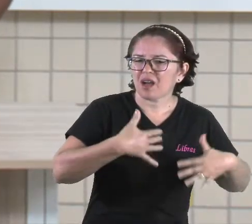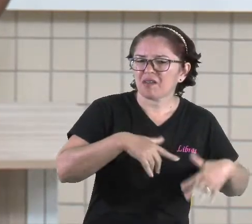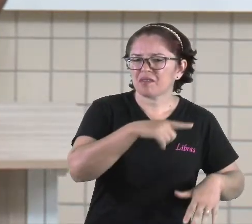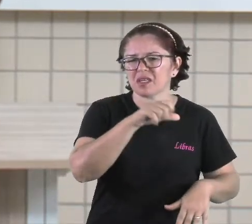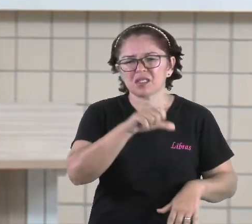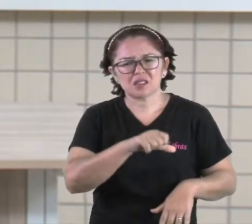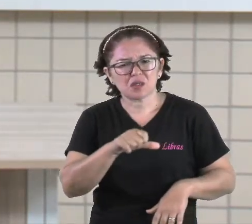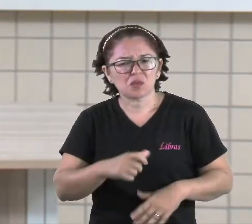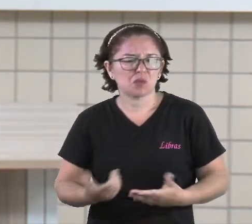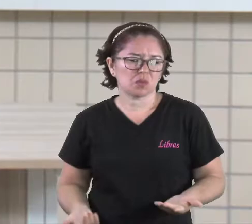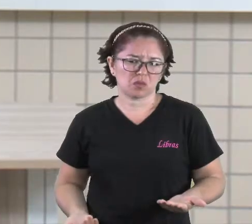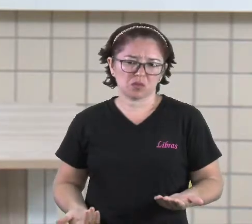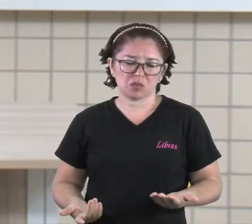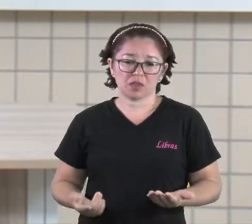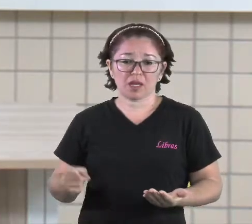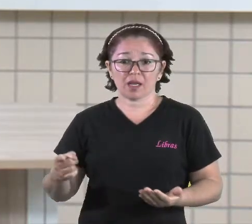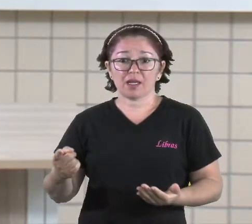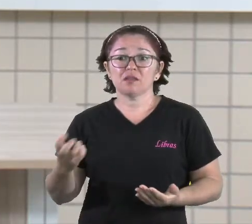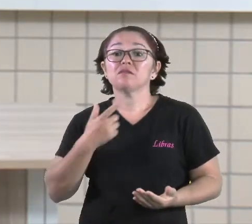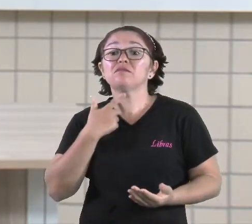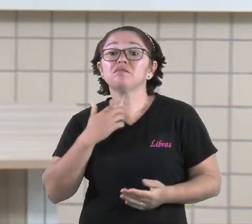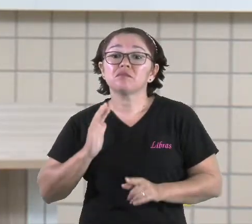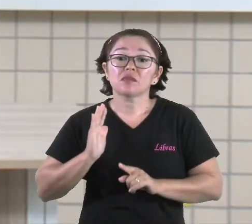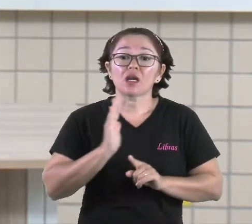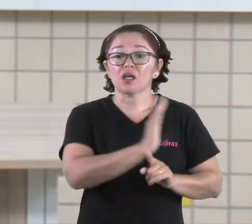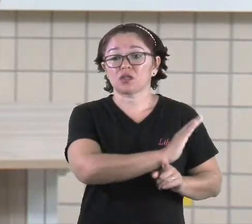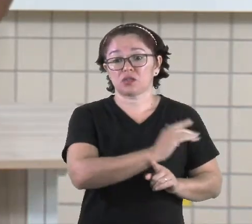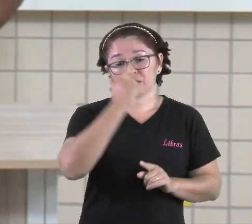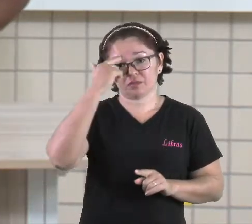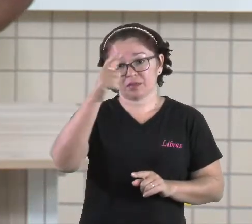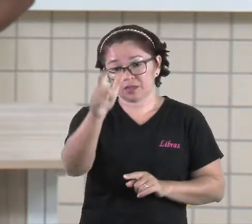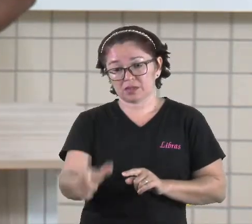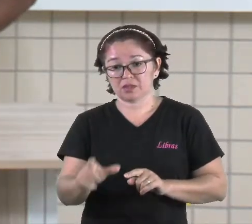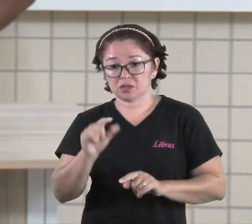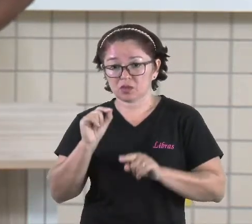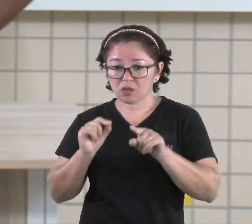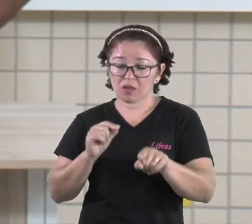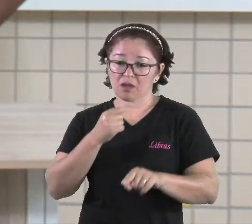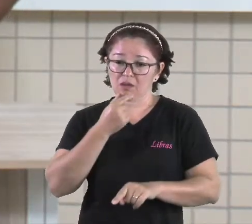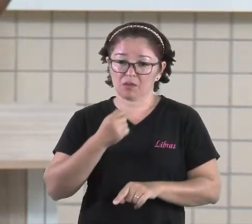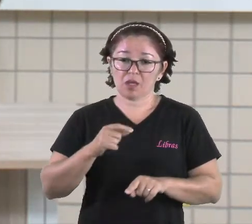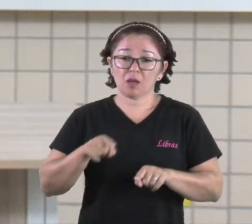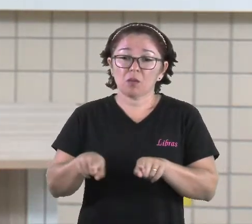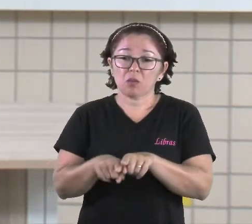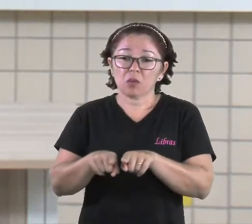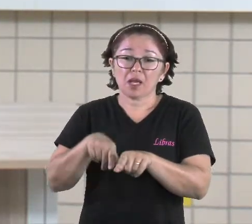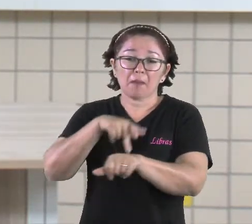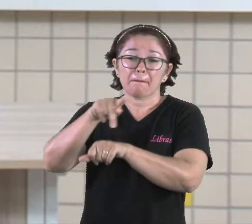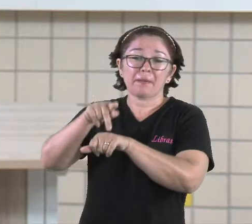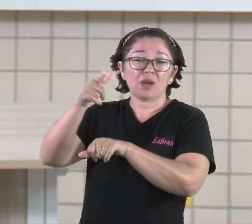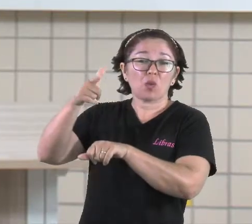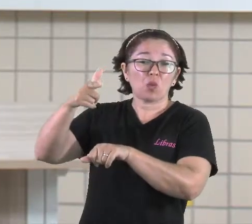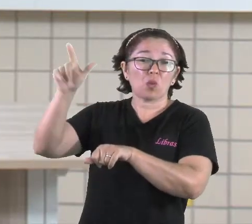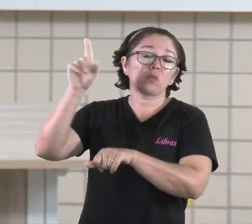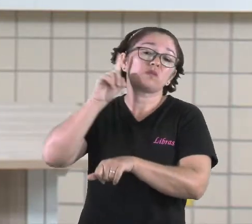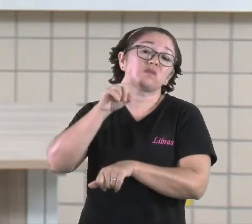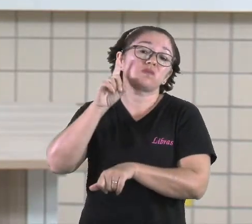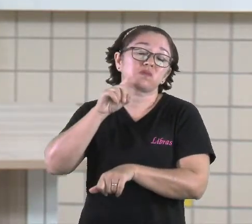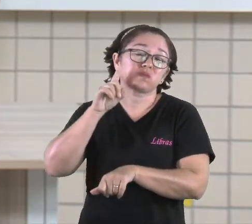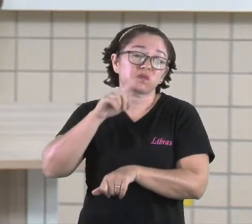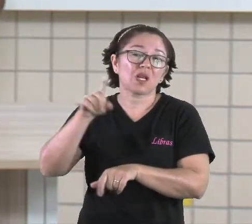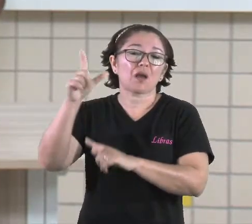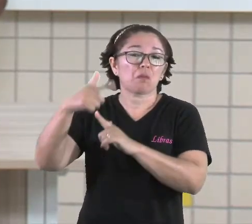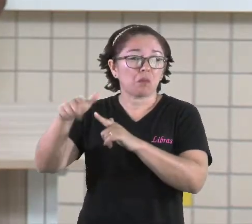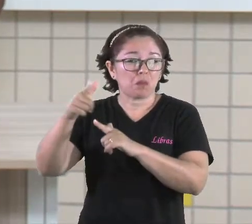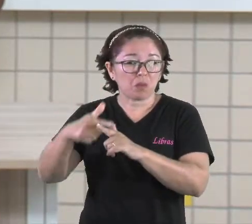série de problemas econômicos pelo mundo afora e afetou de maneira muito singular os cafeicultores brasileiros. E os